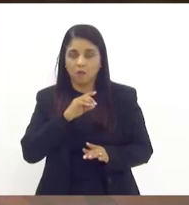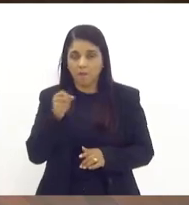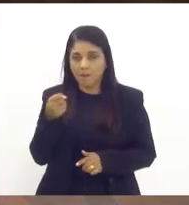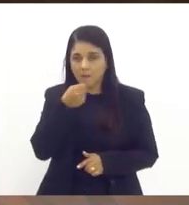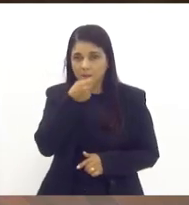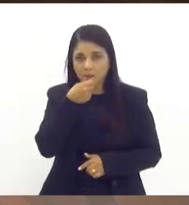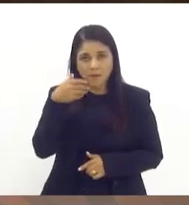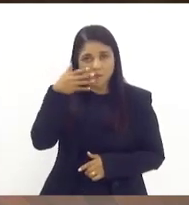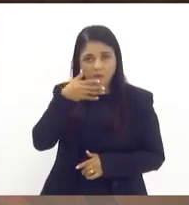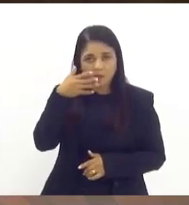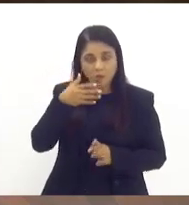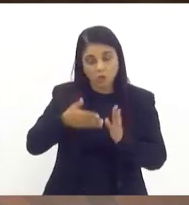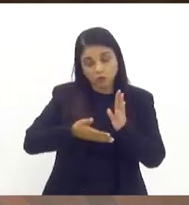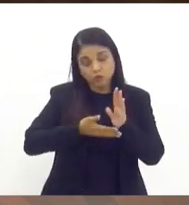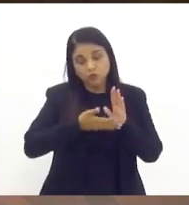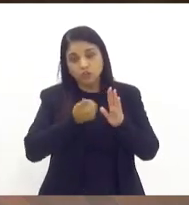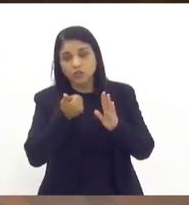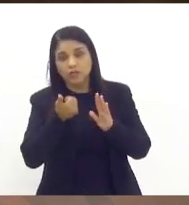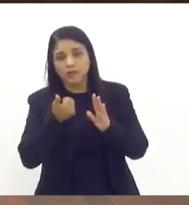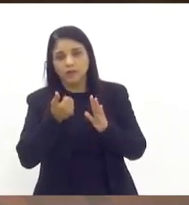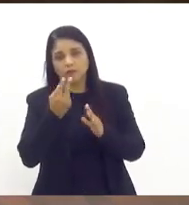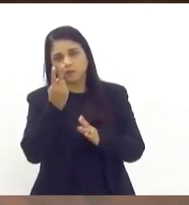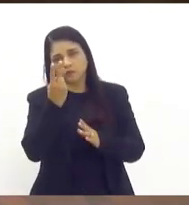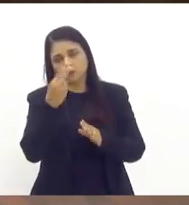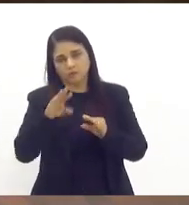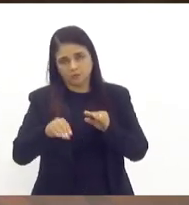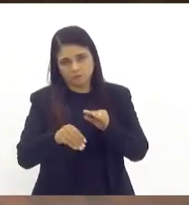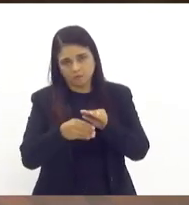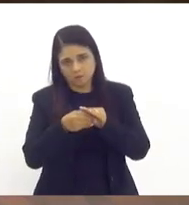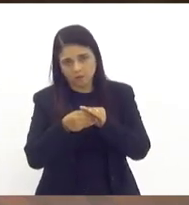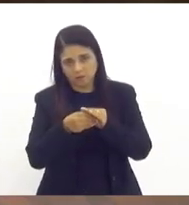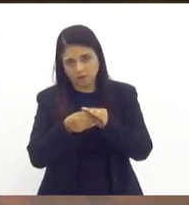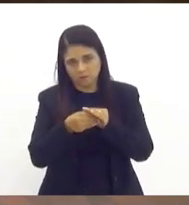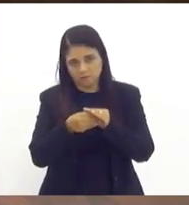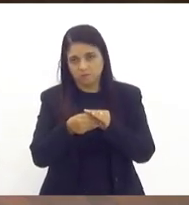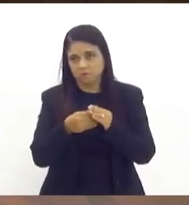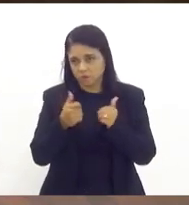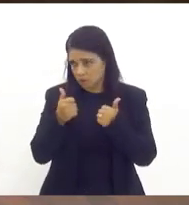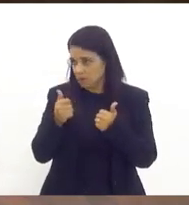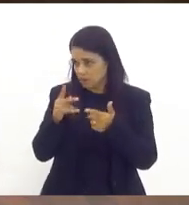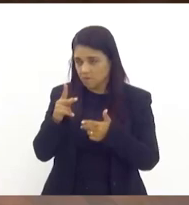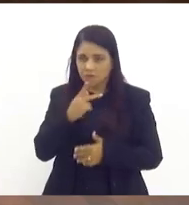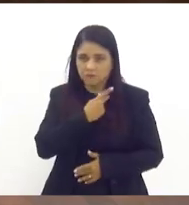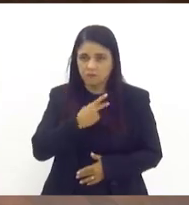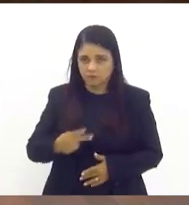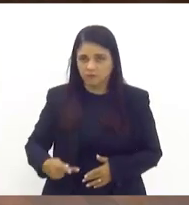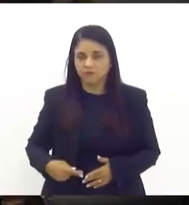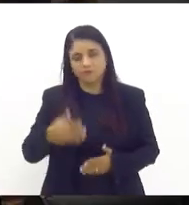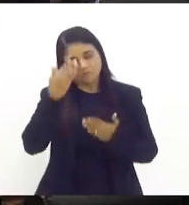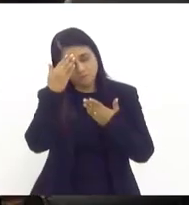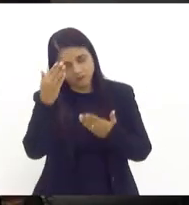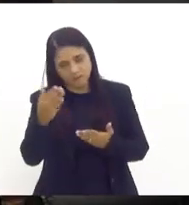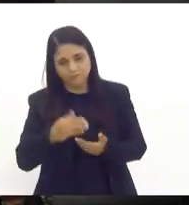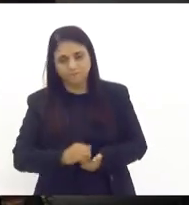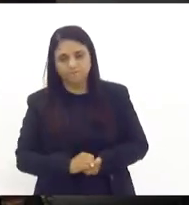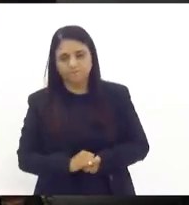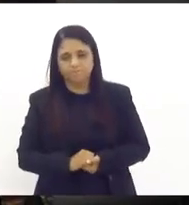comunicar que eu retirei as duas emendas do projeto Deputado tá bom Presidente Muito obrigado